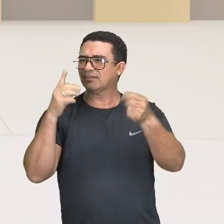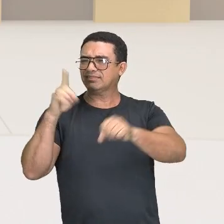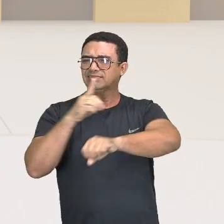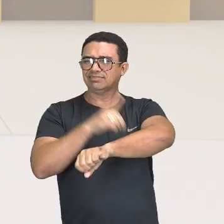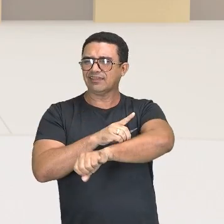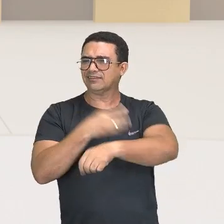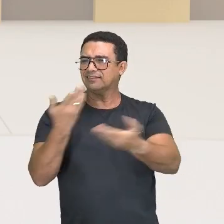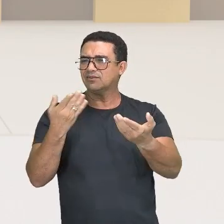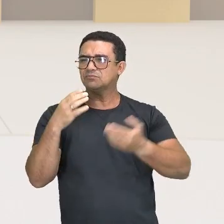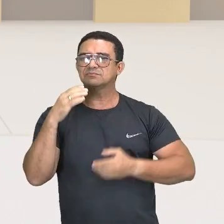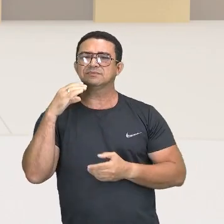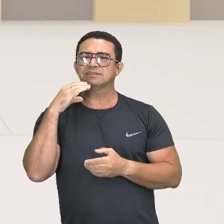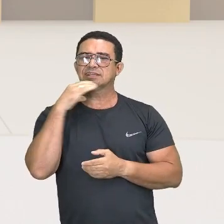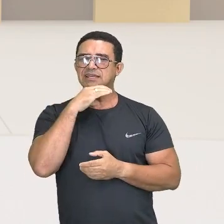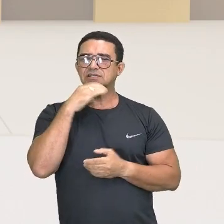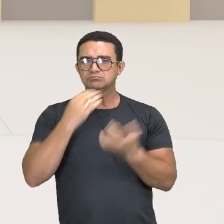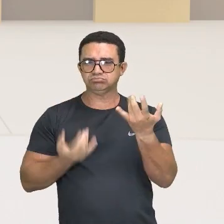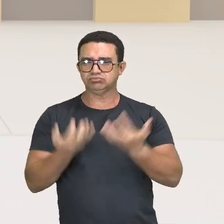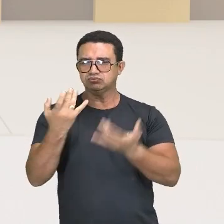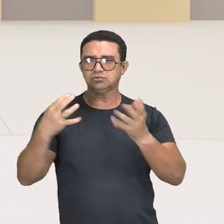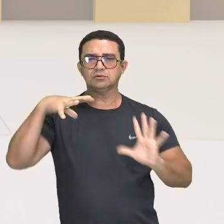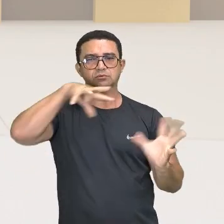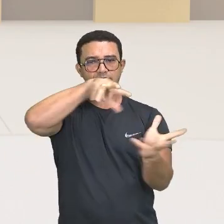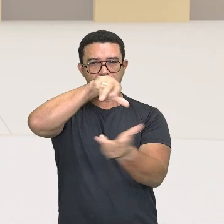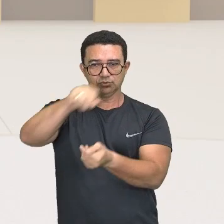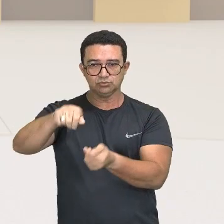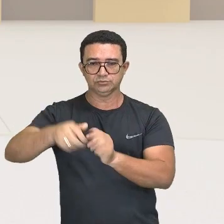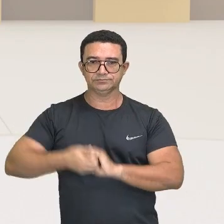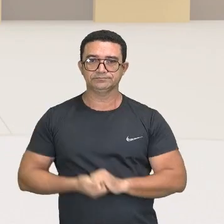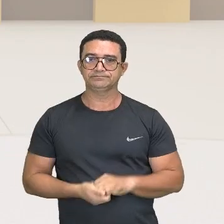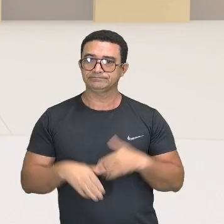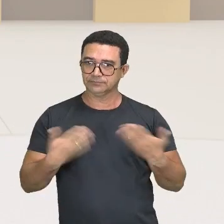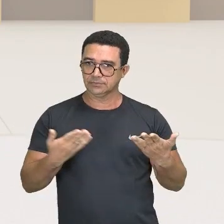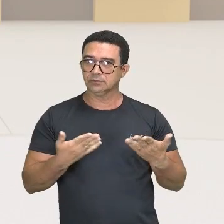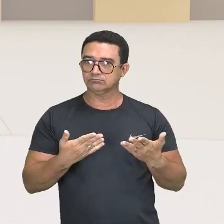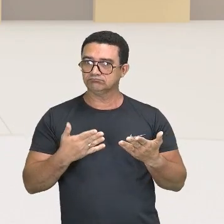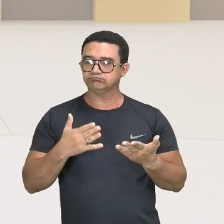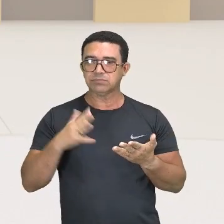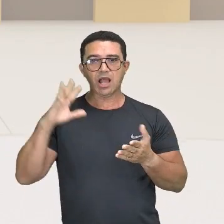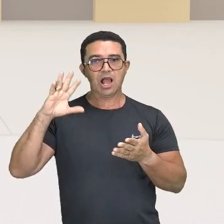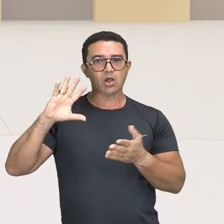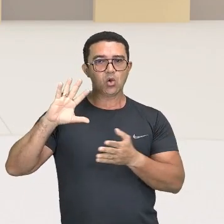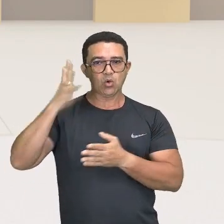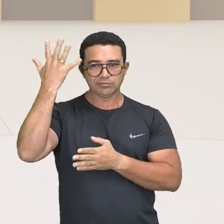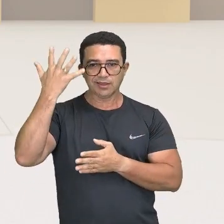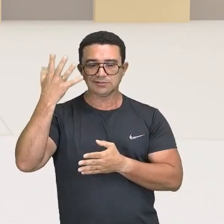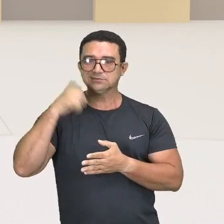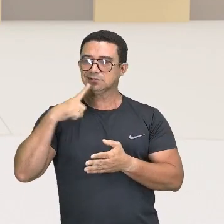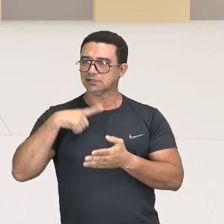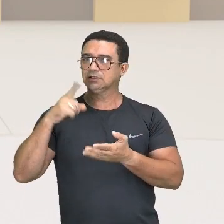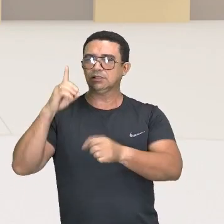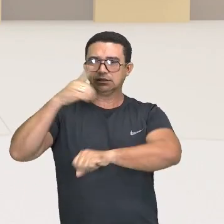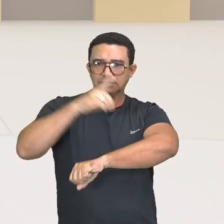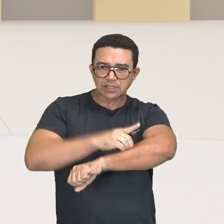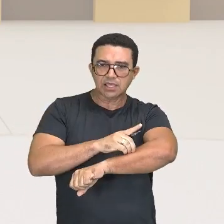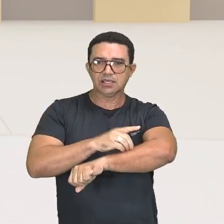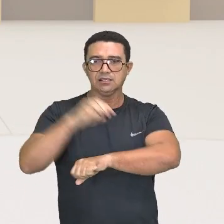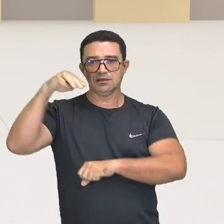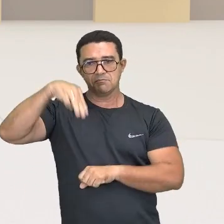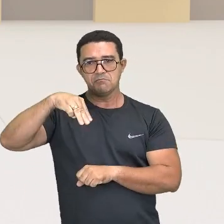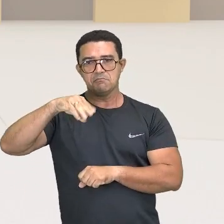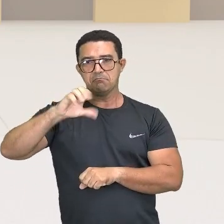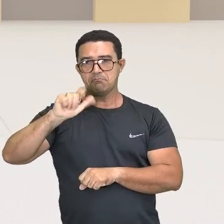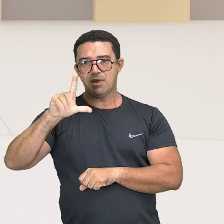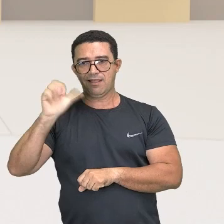o aquecimento global, né? A gente tem aí o aumento na ocorrência de doenças tropicais, né? Doenças como a dengue, a malária, por exemplo, que